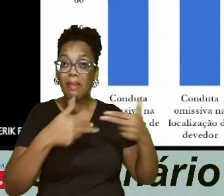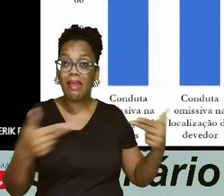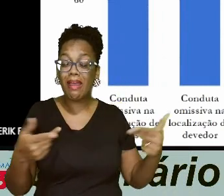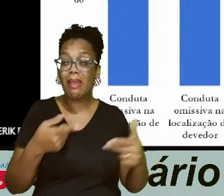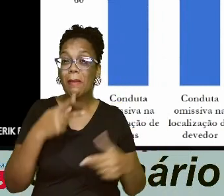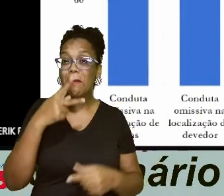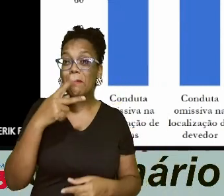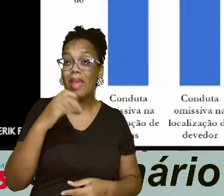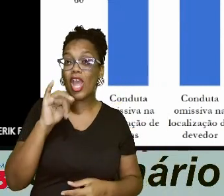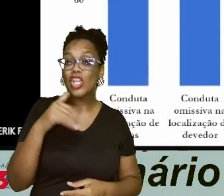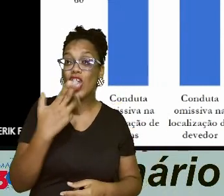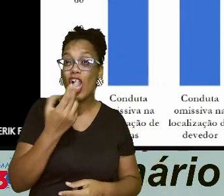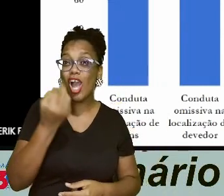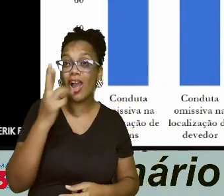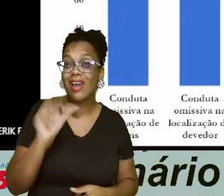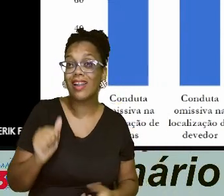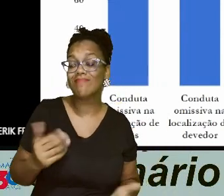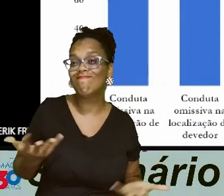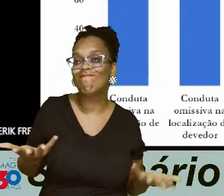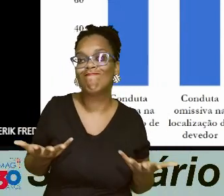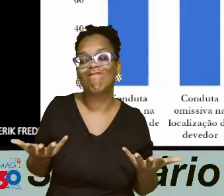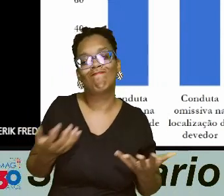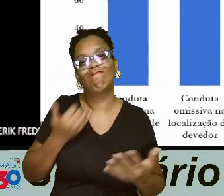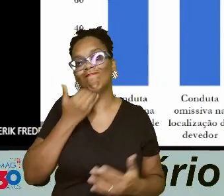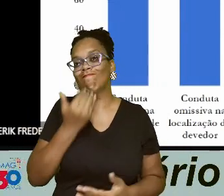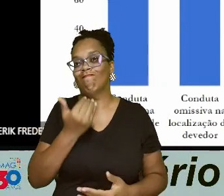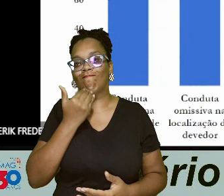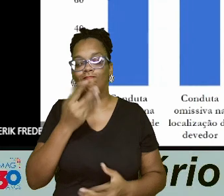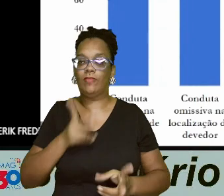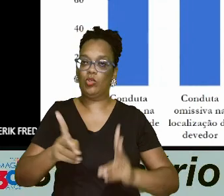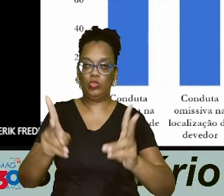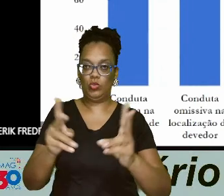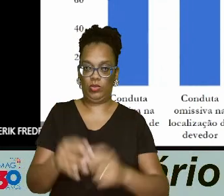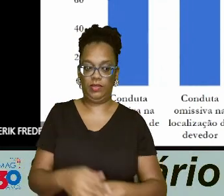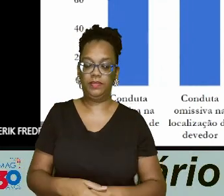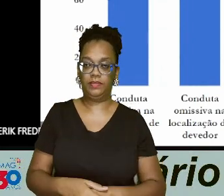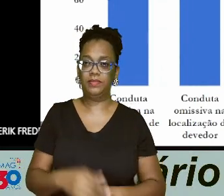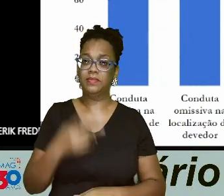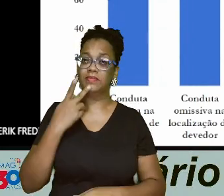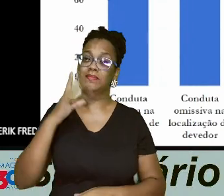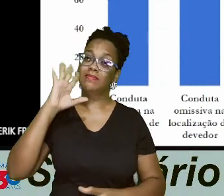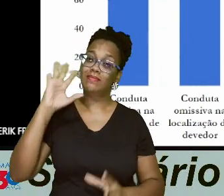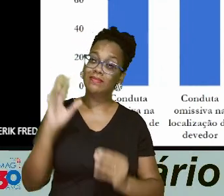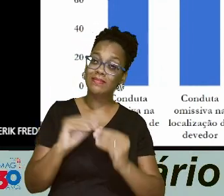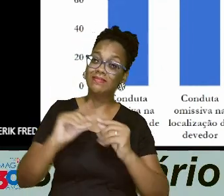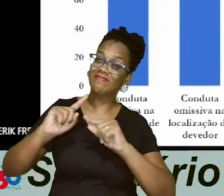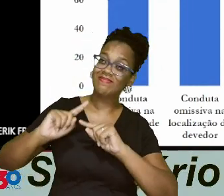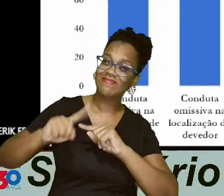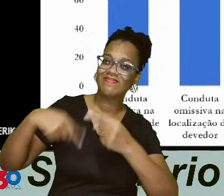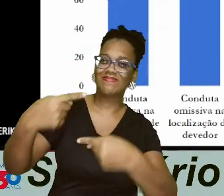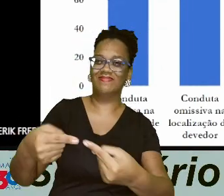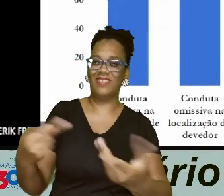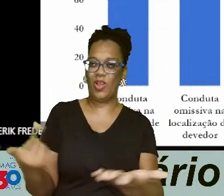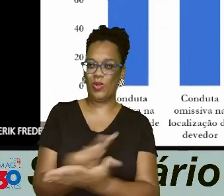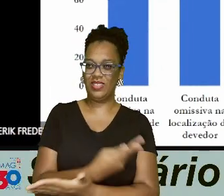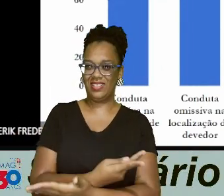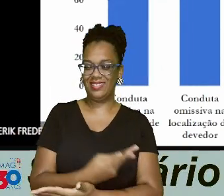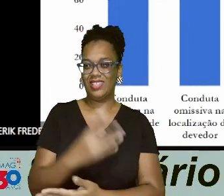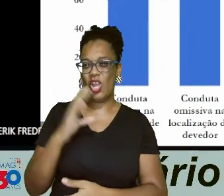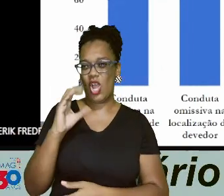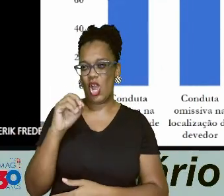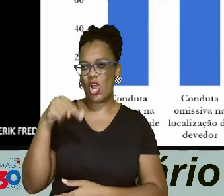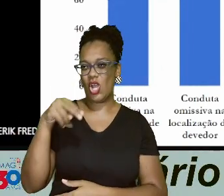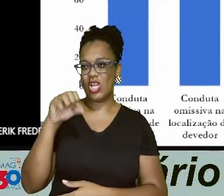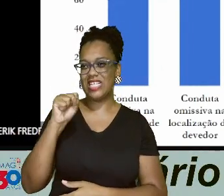continue. Esse, dizendo de forma resumida, que foi o consequencialismo, né, se nós podemos chamar assim,